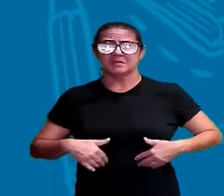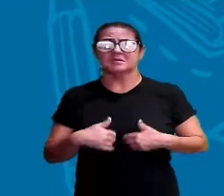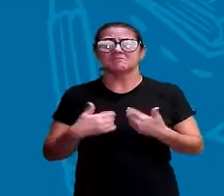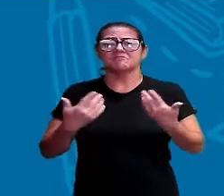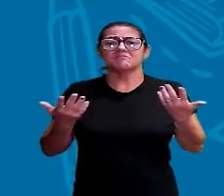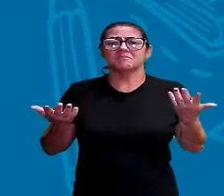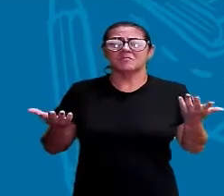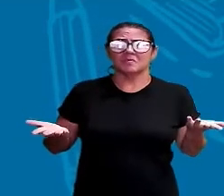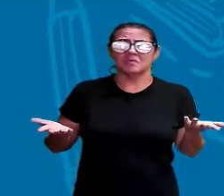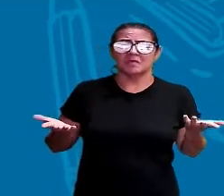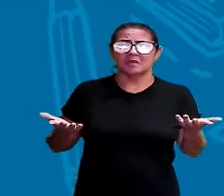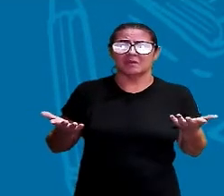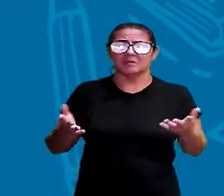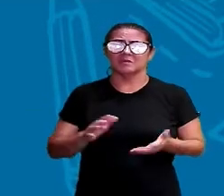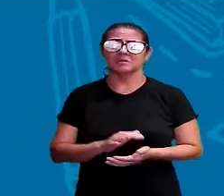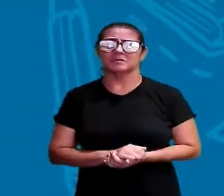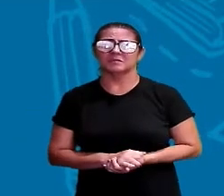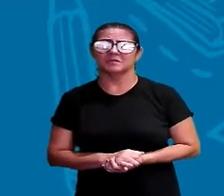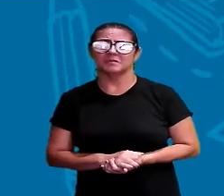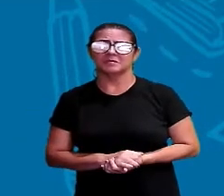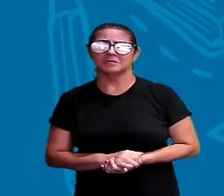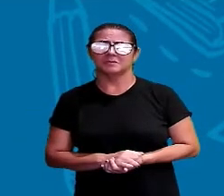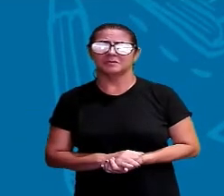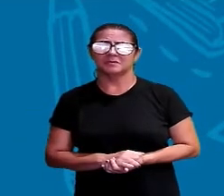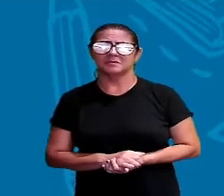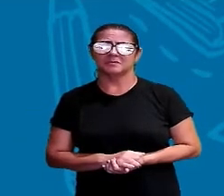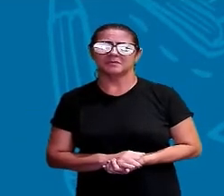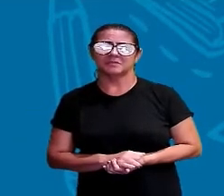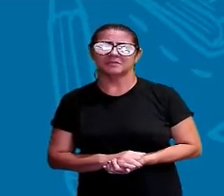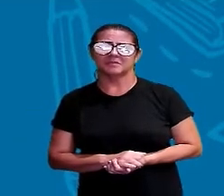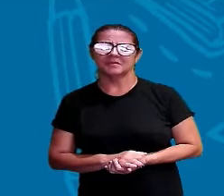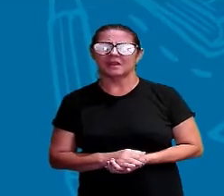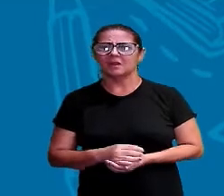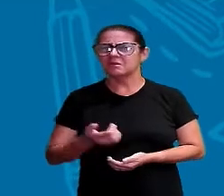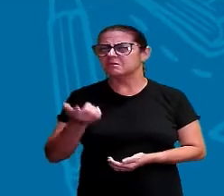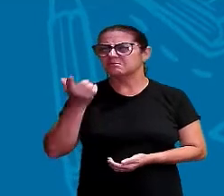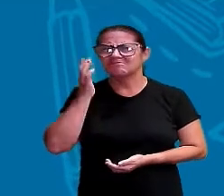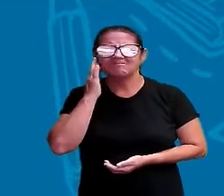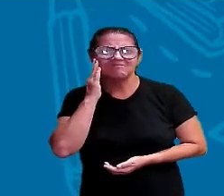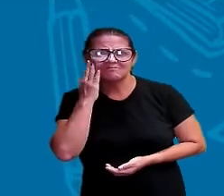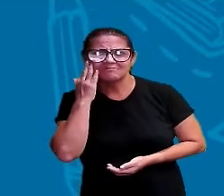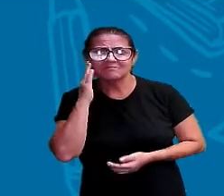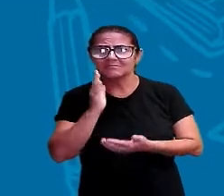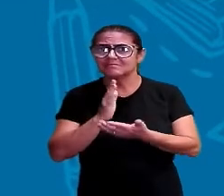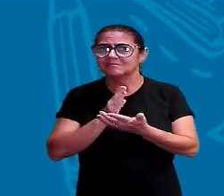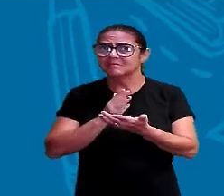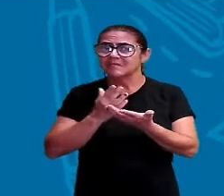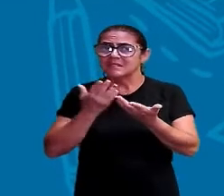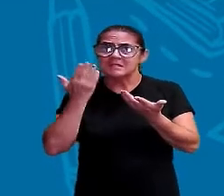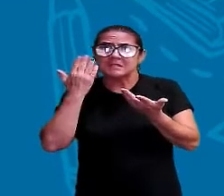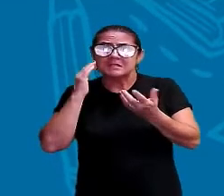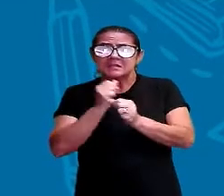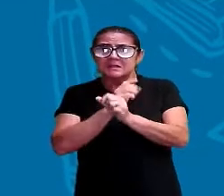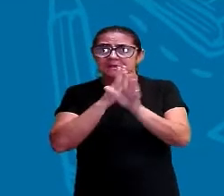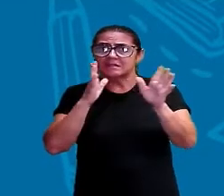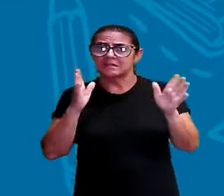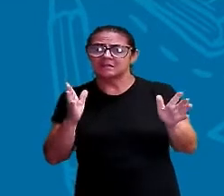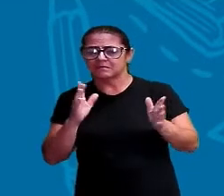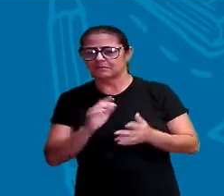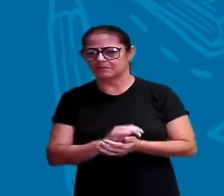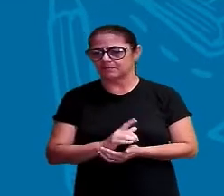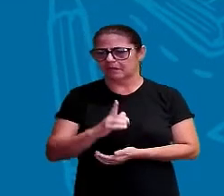estampa aí também do lado, tá? Caso alguém tenha algum problema, não consiga compreender. I need some